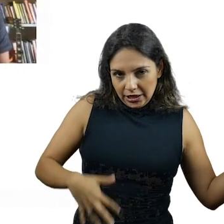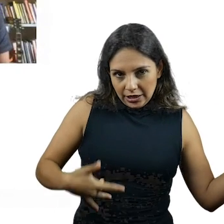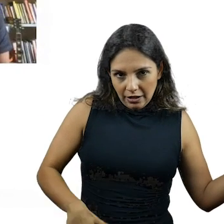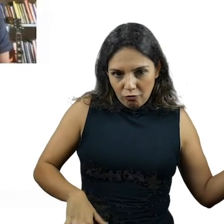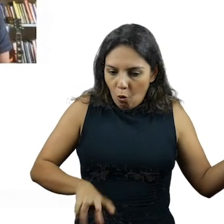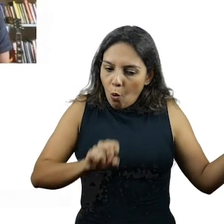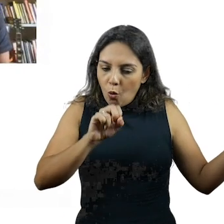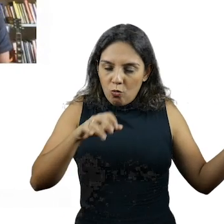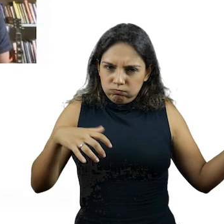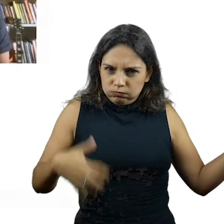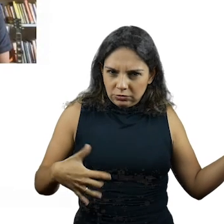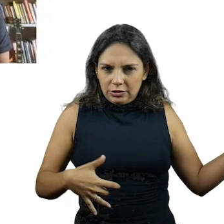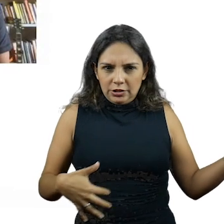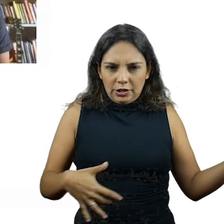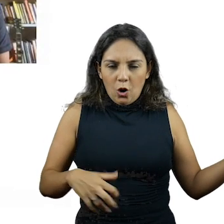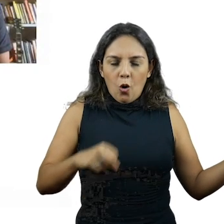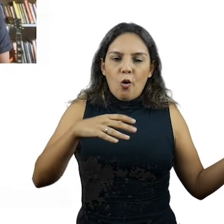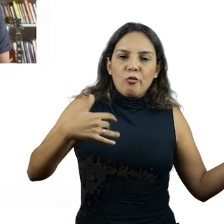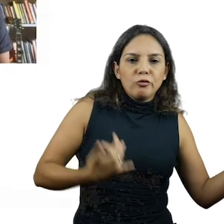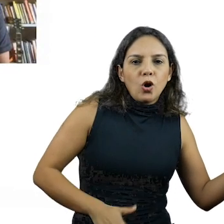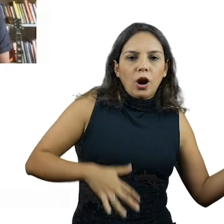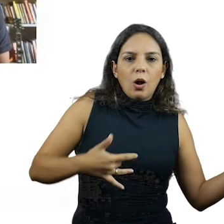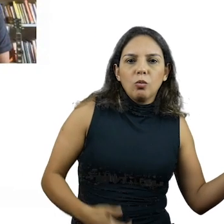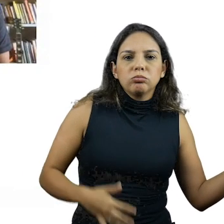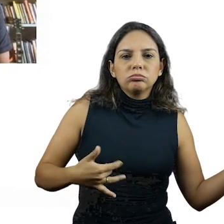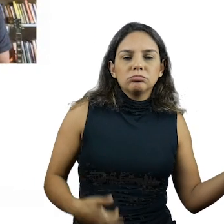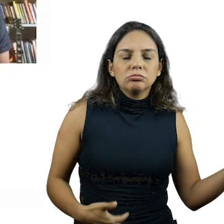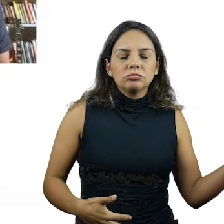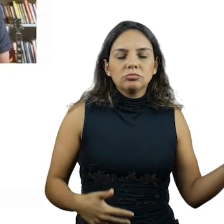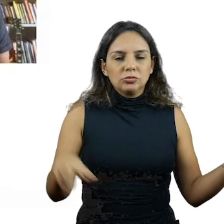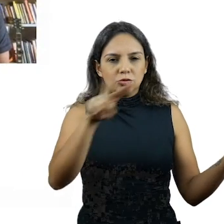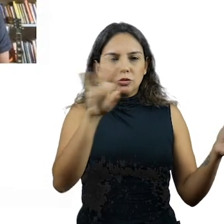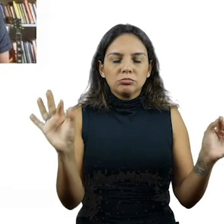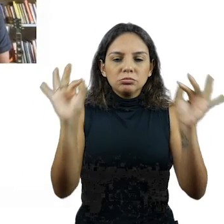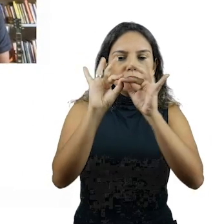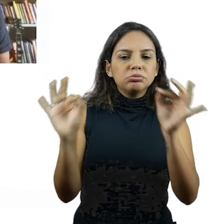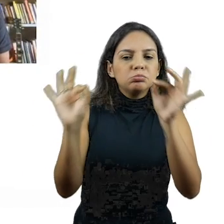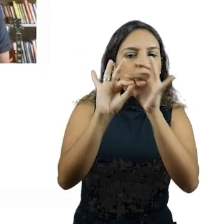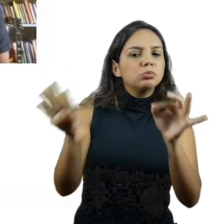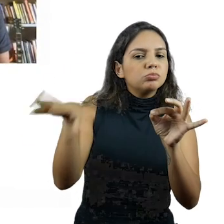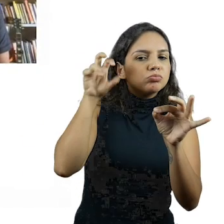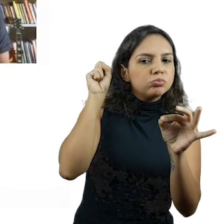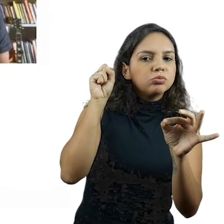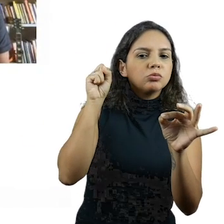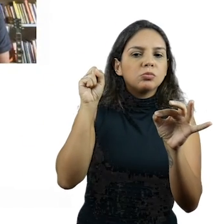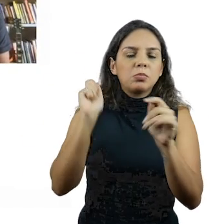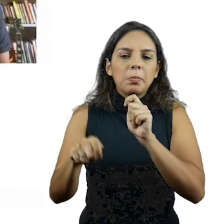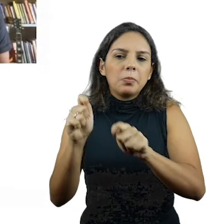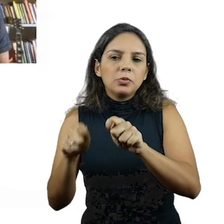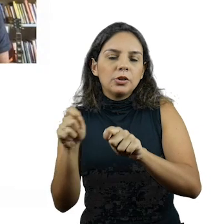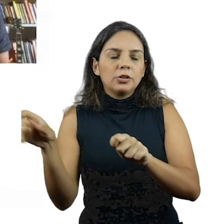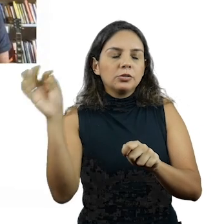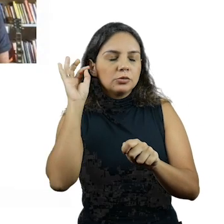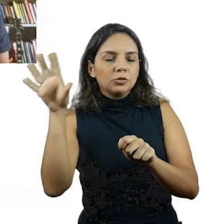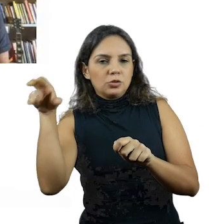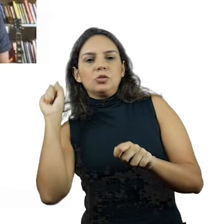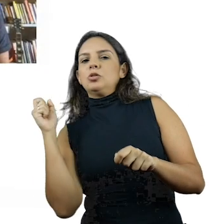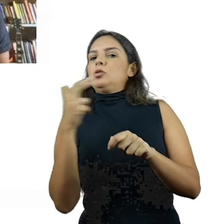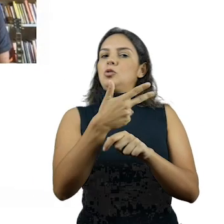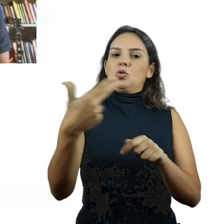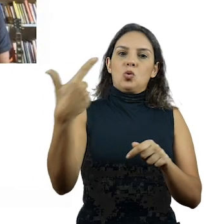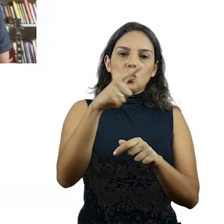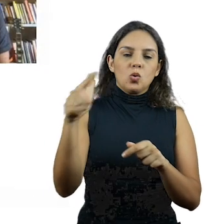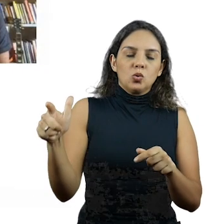violão, depois eu gravo no meu caminho, no computador, vou colocando os elementos, né? Coloco baixo, coloco bateria, coloco